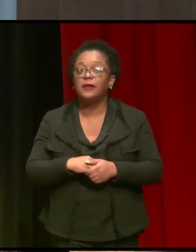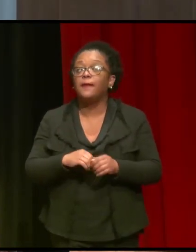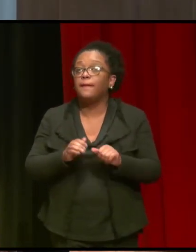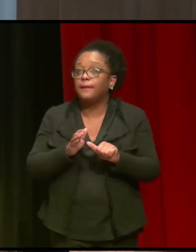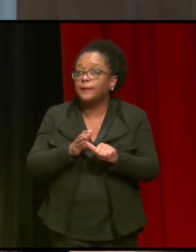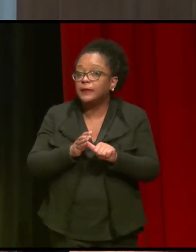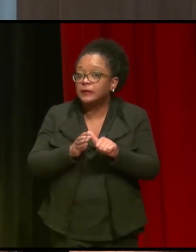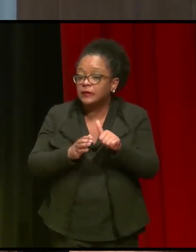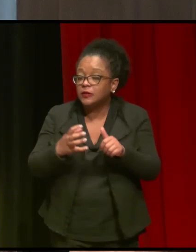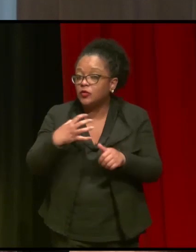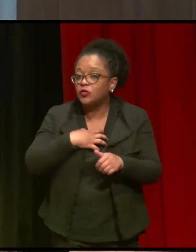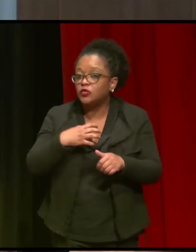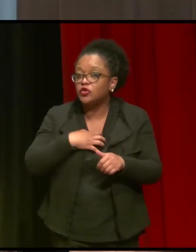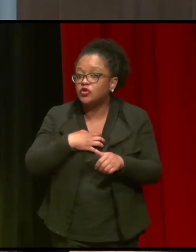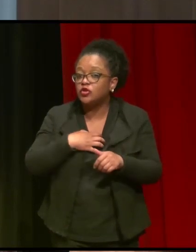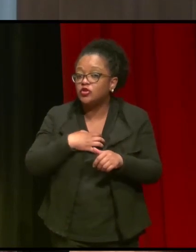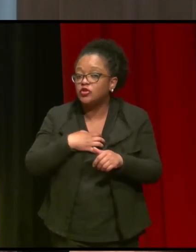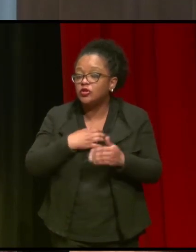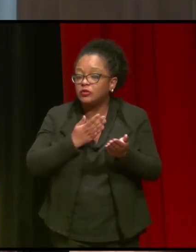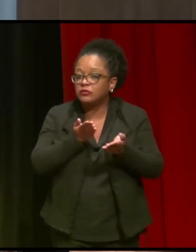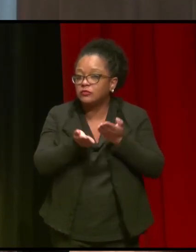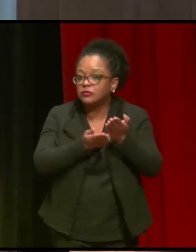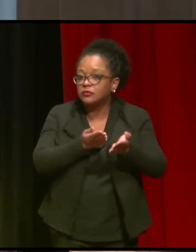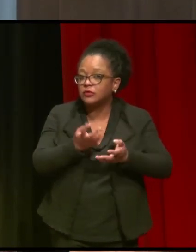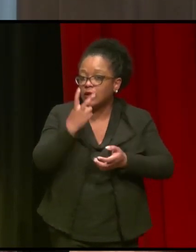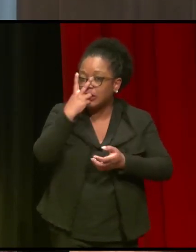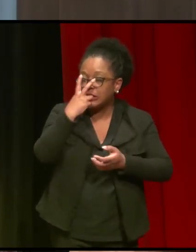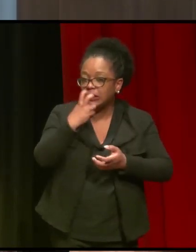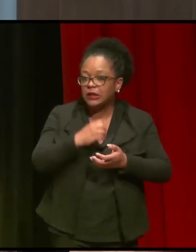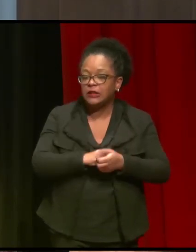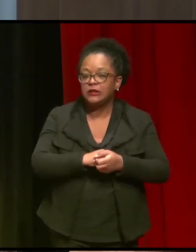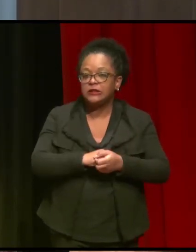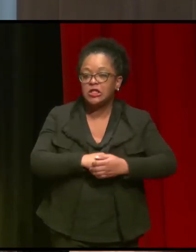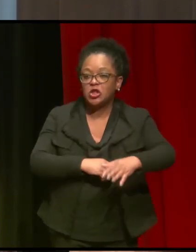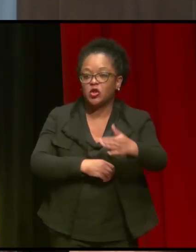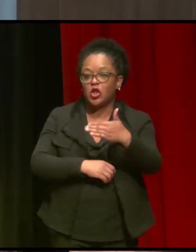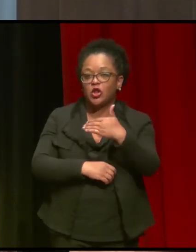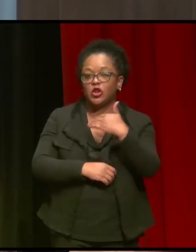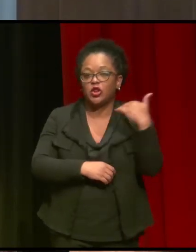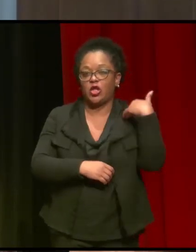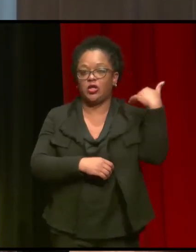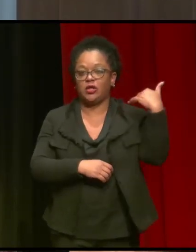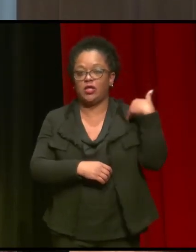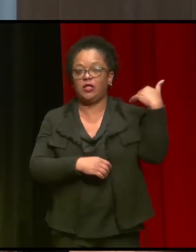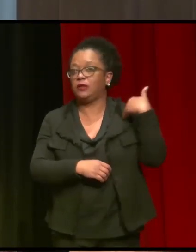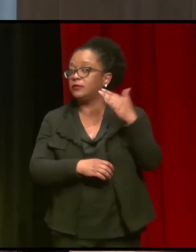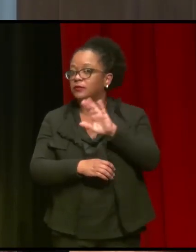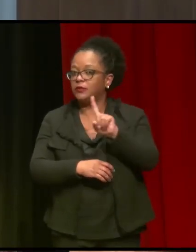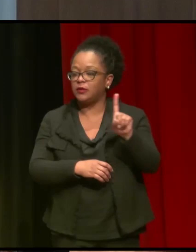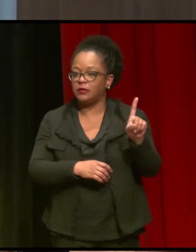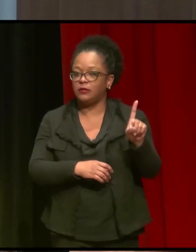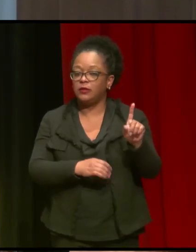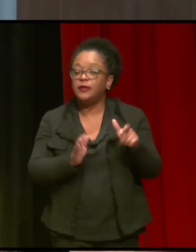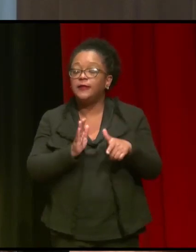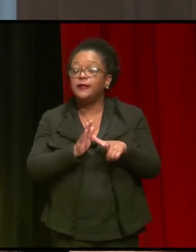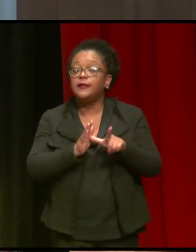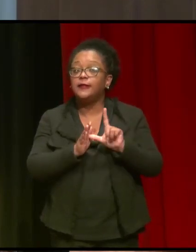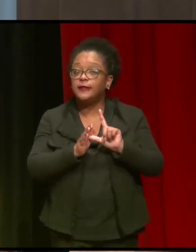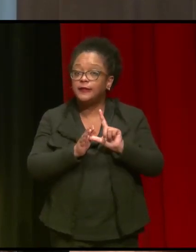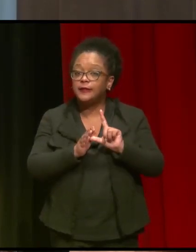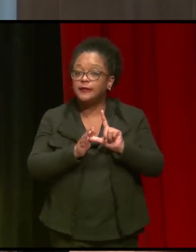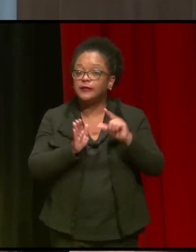nele. Você fala primeiro, porque ele sabe que você está se aproximando dele. Se você sabe o nome